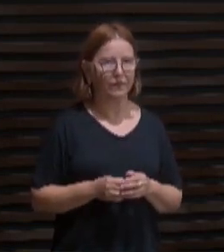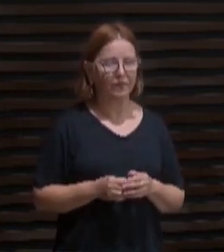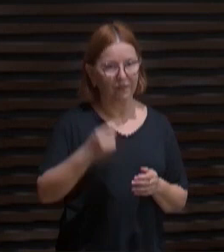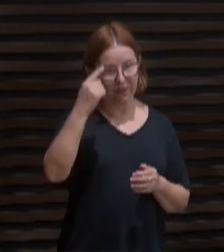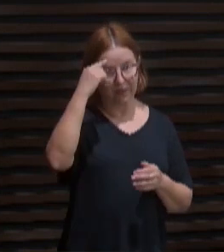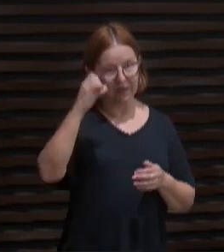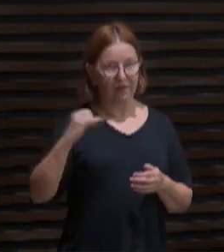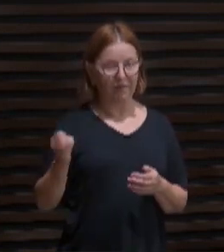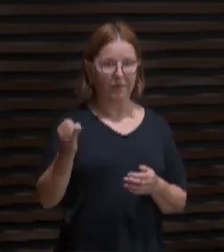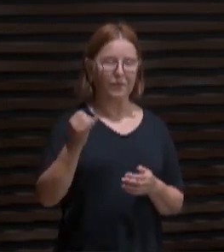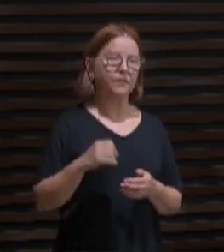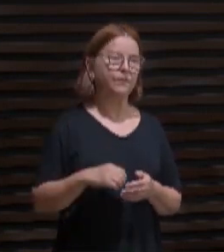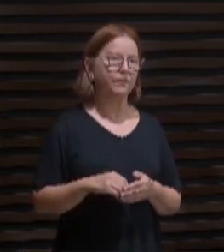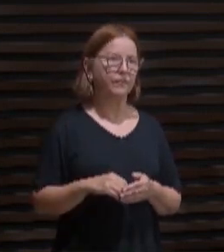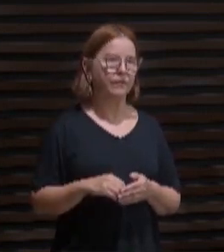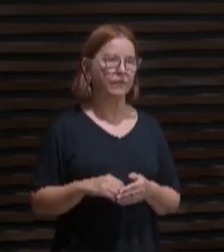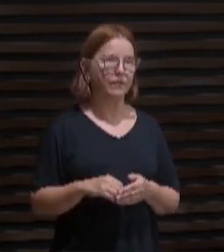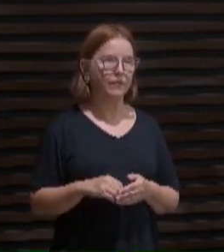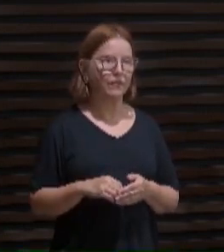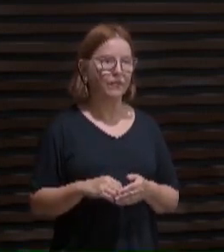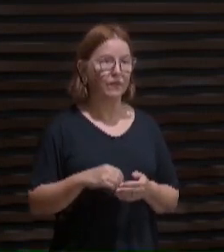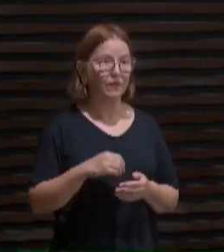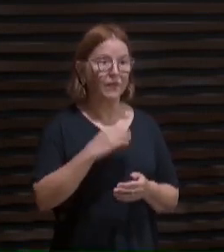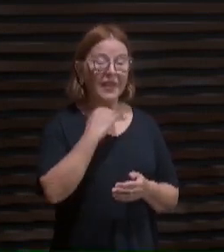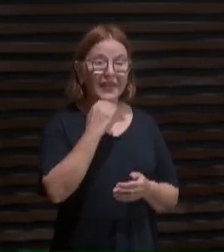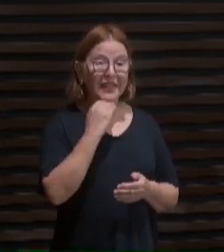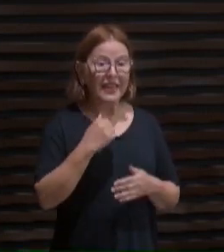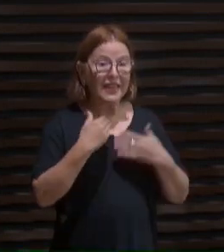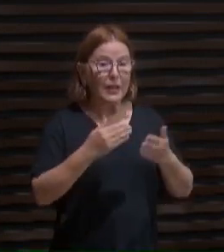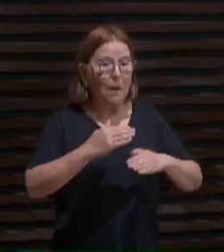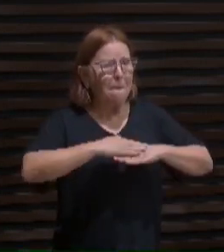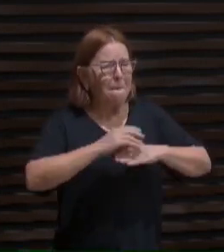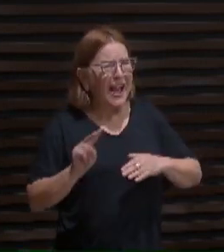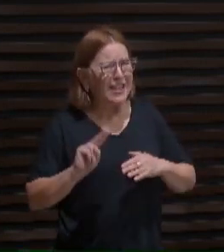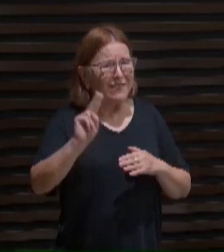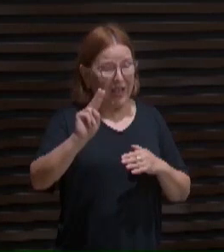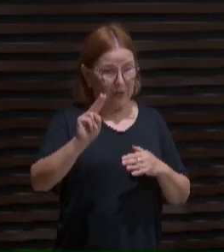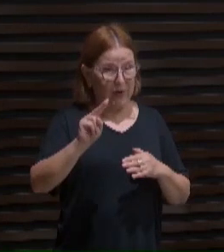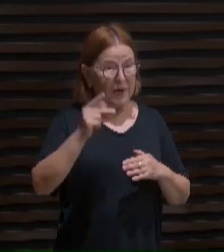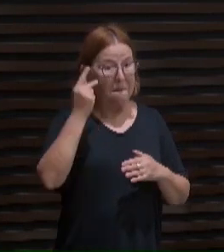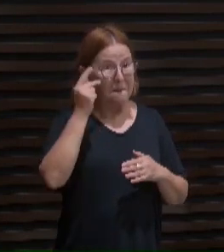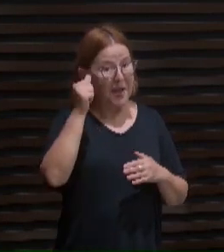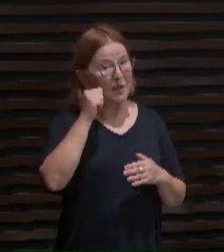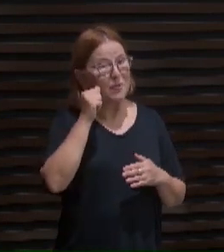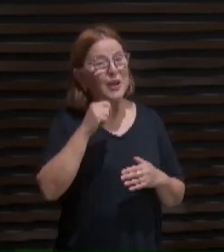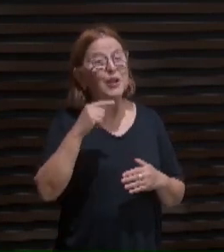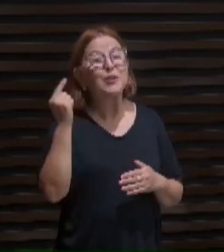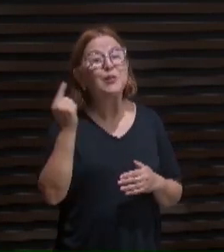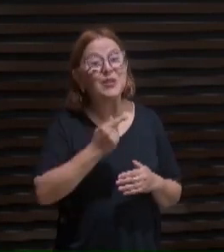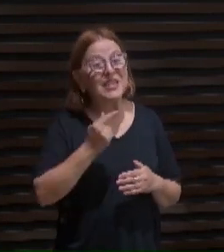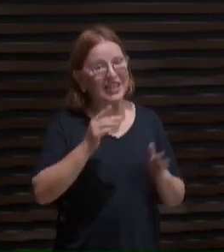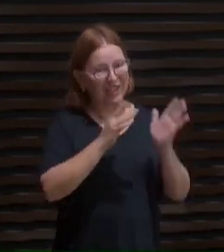significativa. Ninguém deu mais valor à mulher do que Jesus. Em toda a história de todos os sistemas,